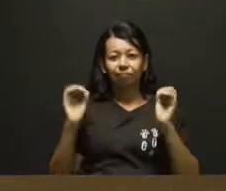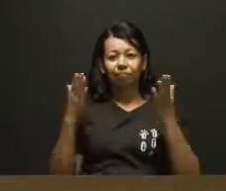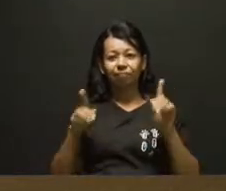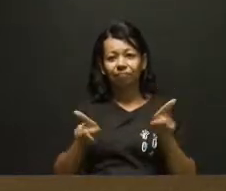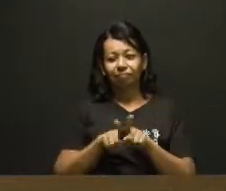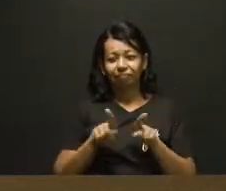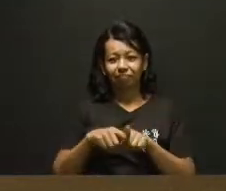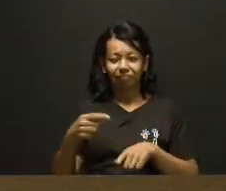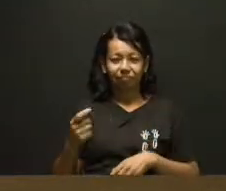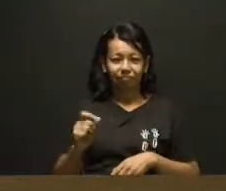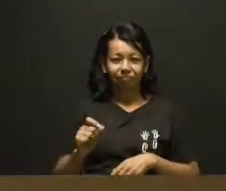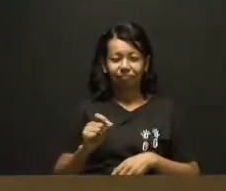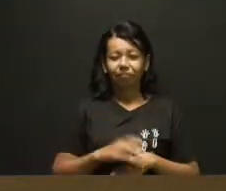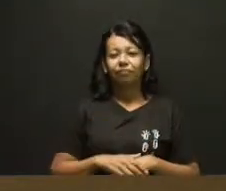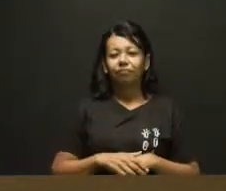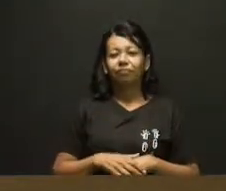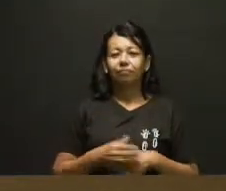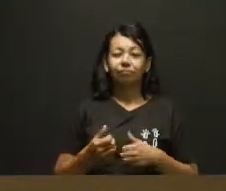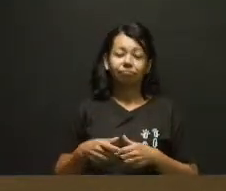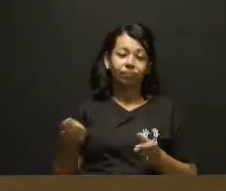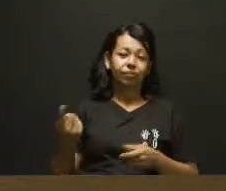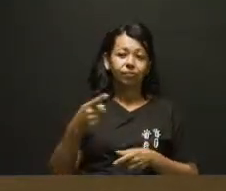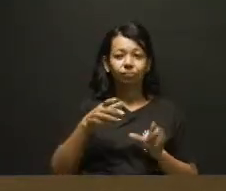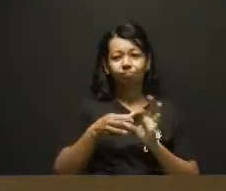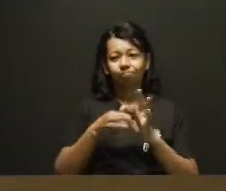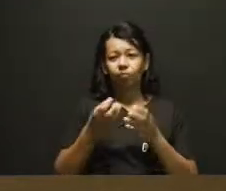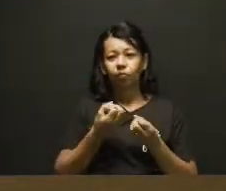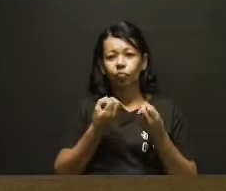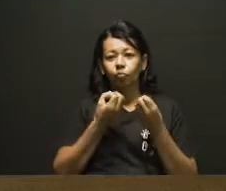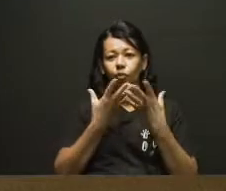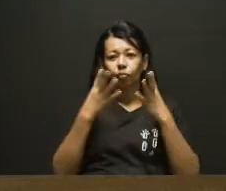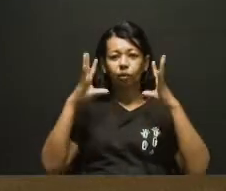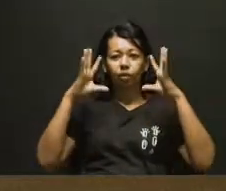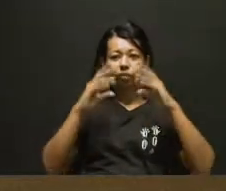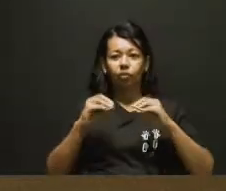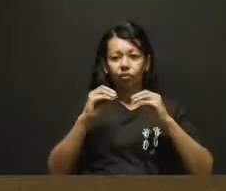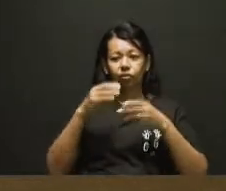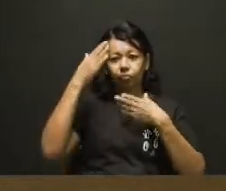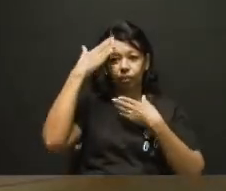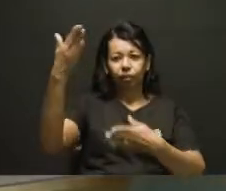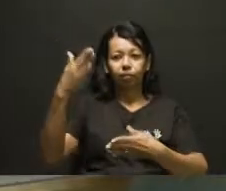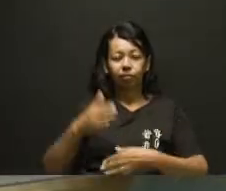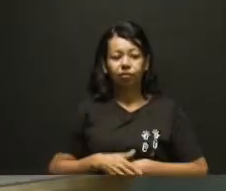evento estamos à disposição boa noite ligada